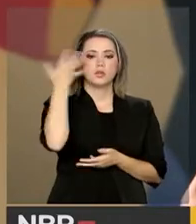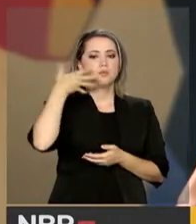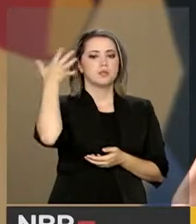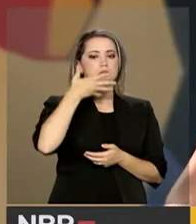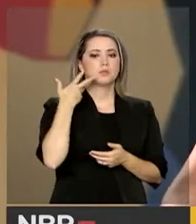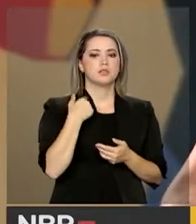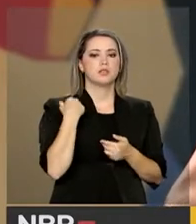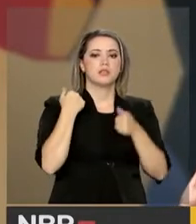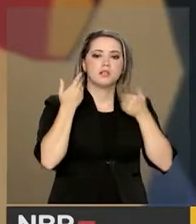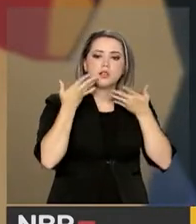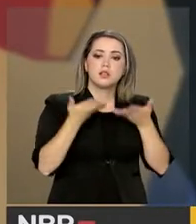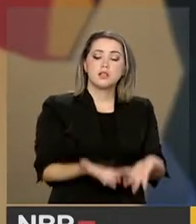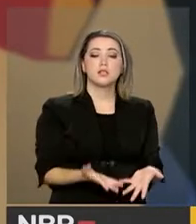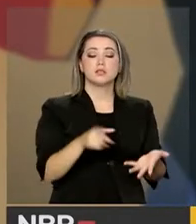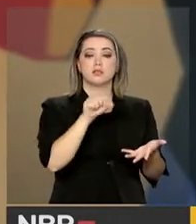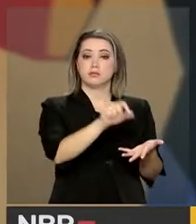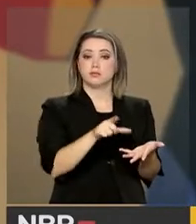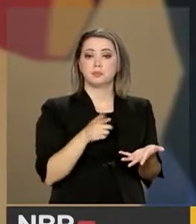narrativas e trazer